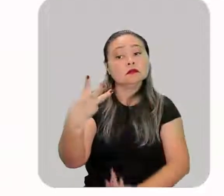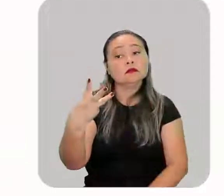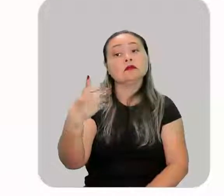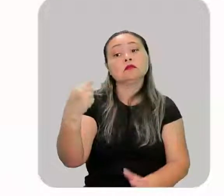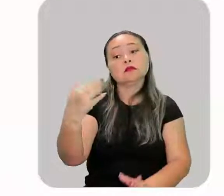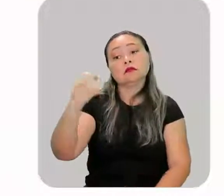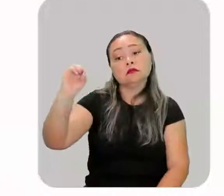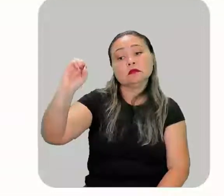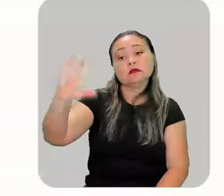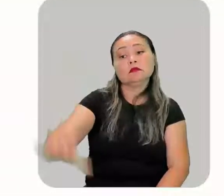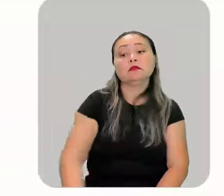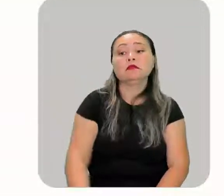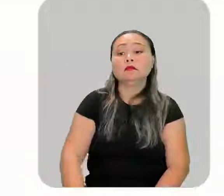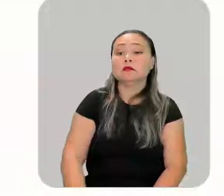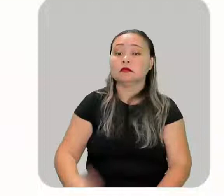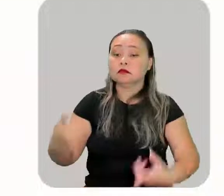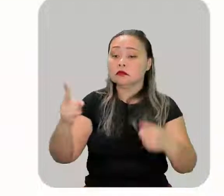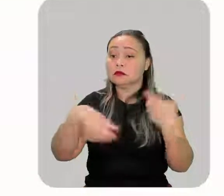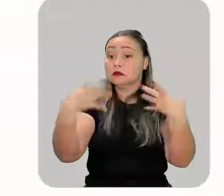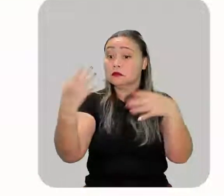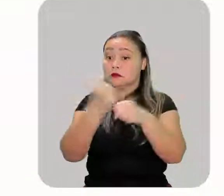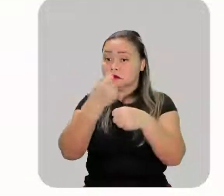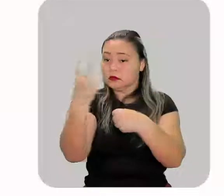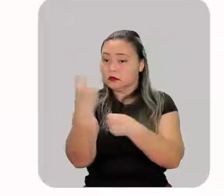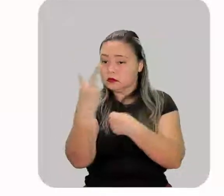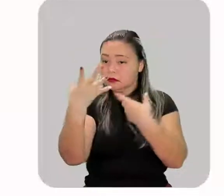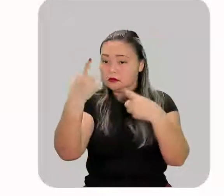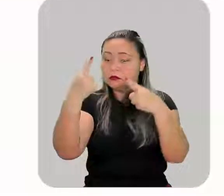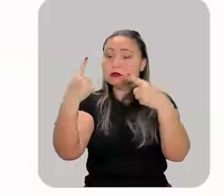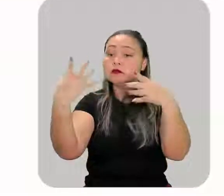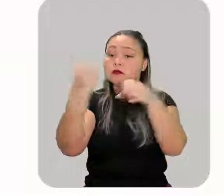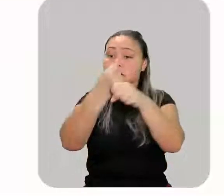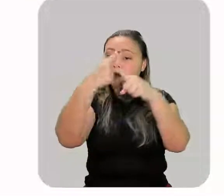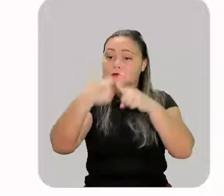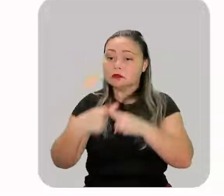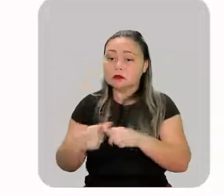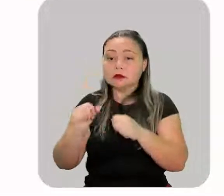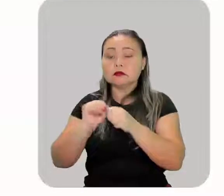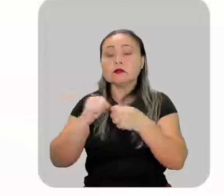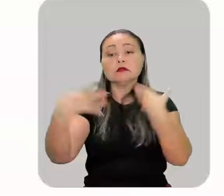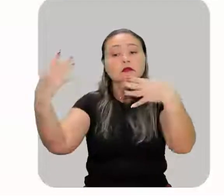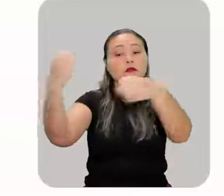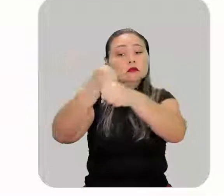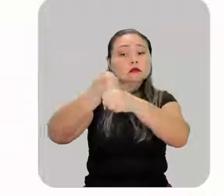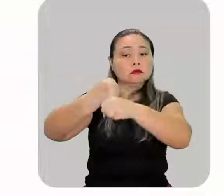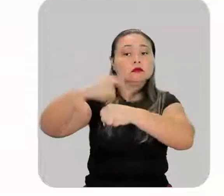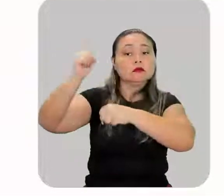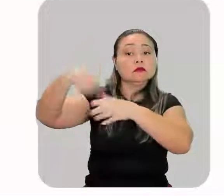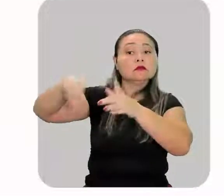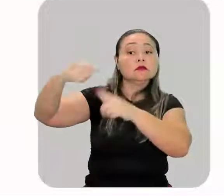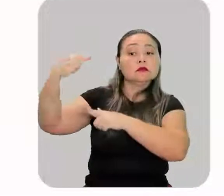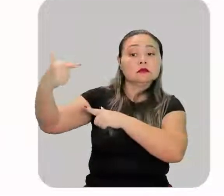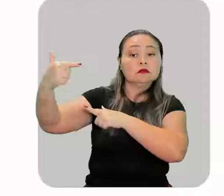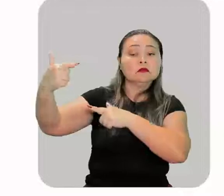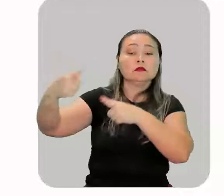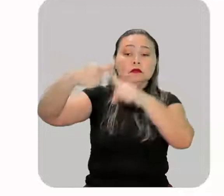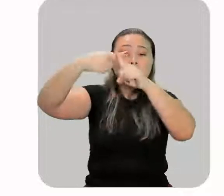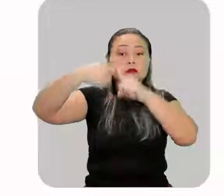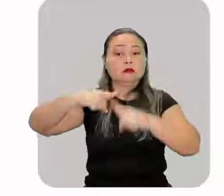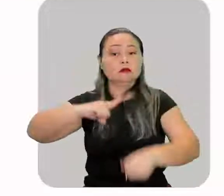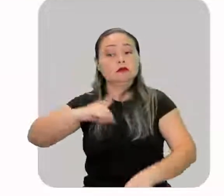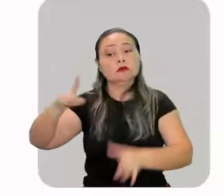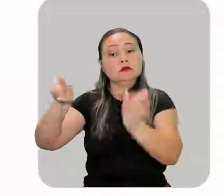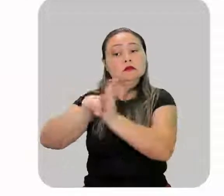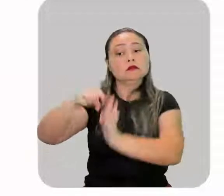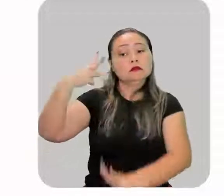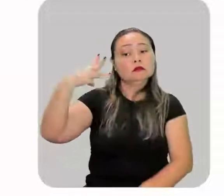3 igual a zero. Soma e produto? Soma e produto. Dois números que somados tem que dar 2 e multiplicados